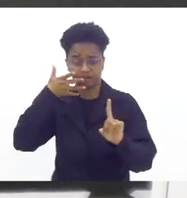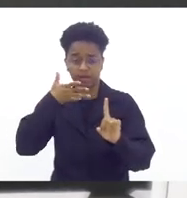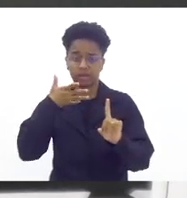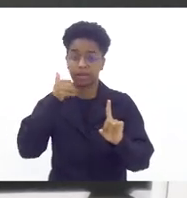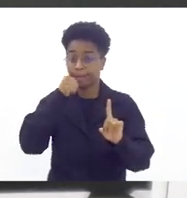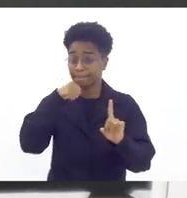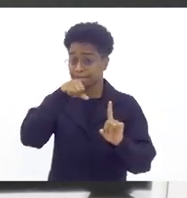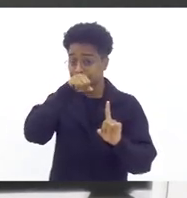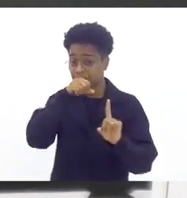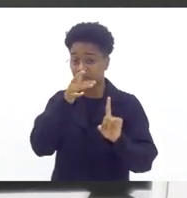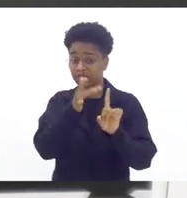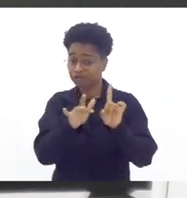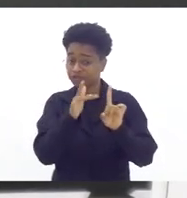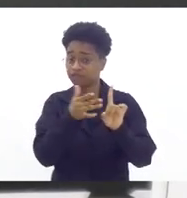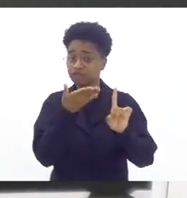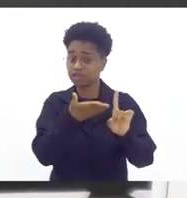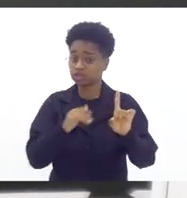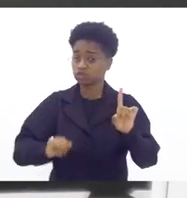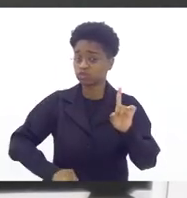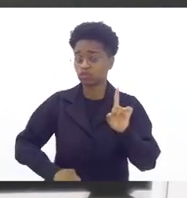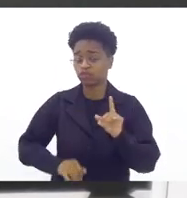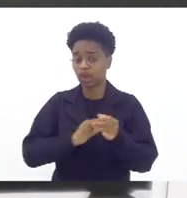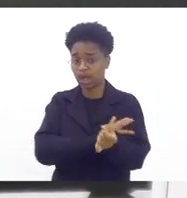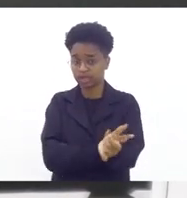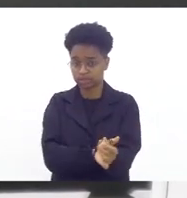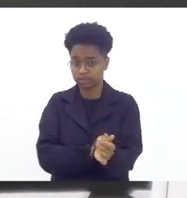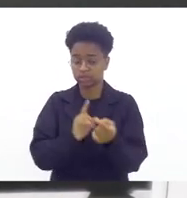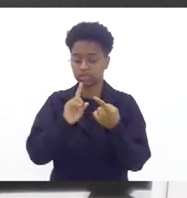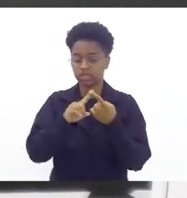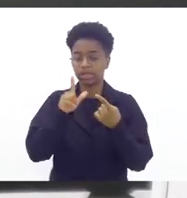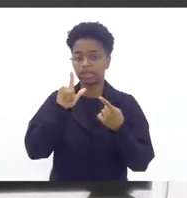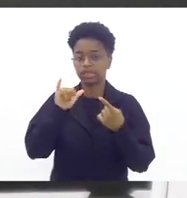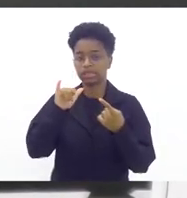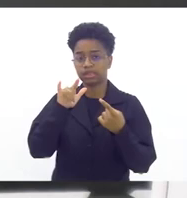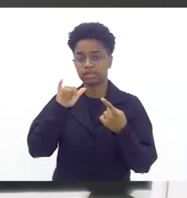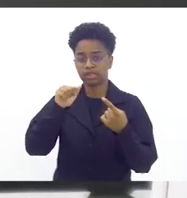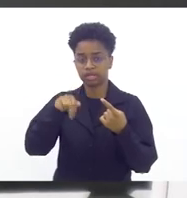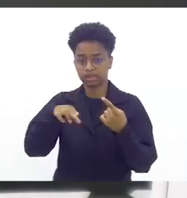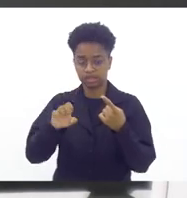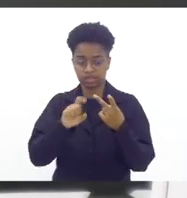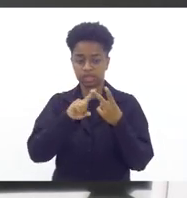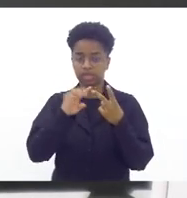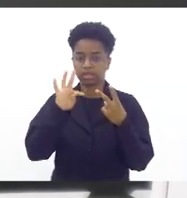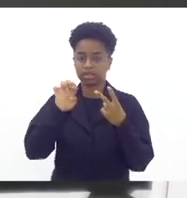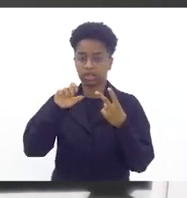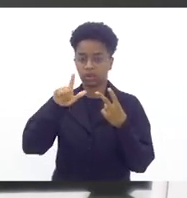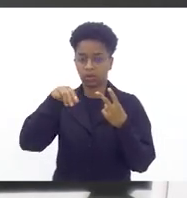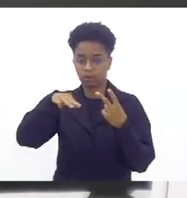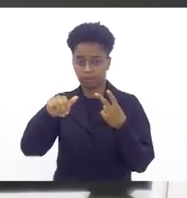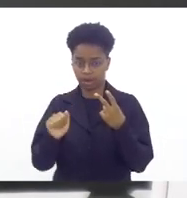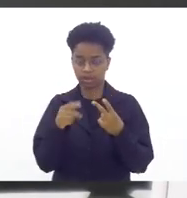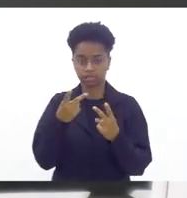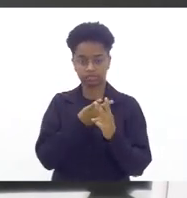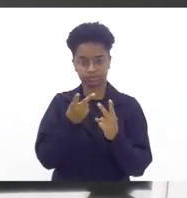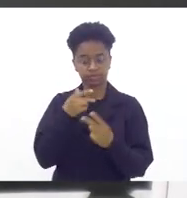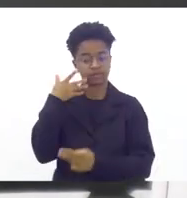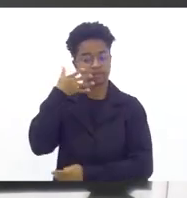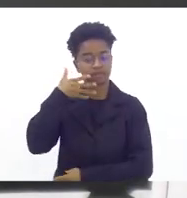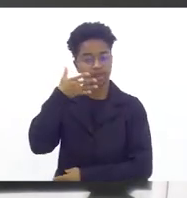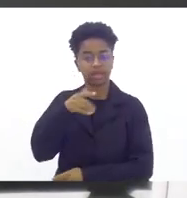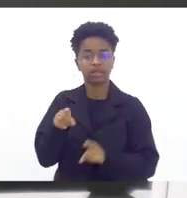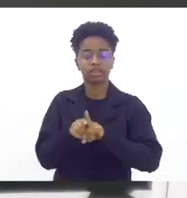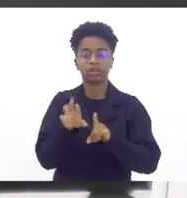mães de vítimas de racismo, que é a Liliane Santos, a Thelma Lima, vão falar. O rolé